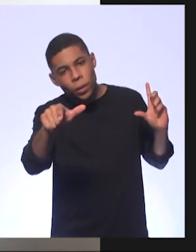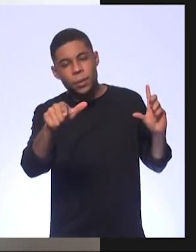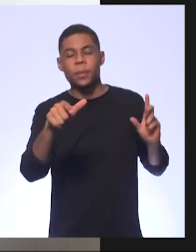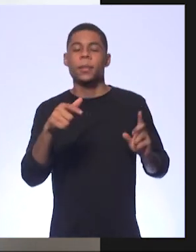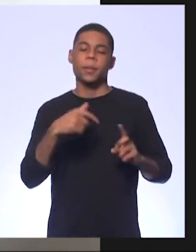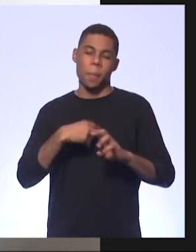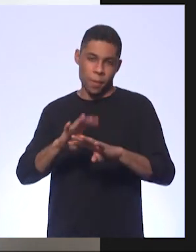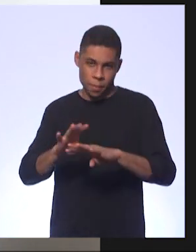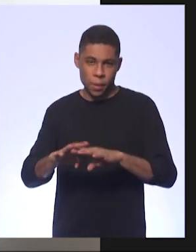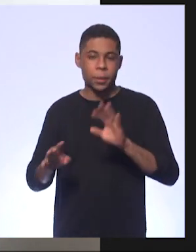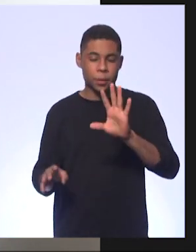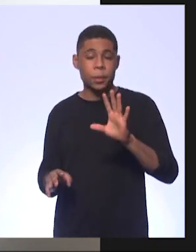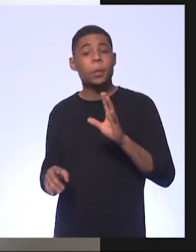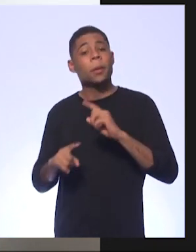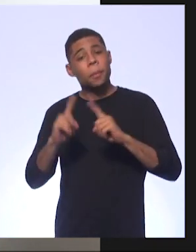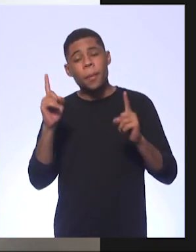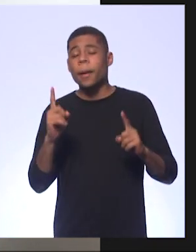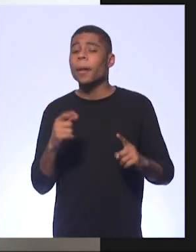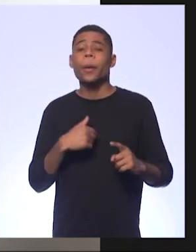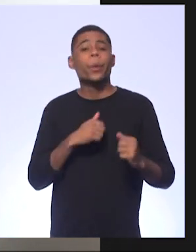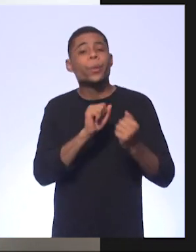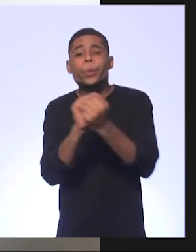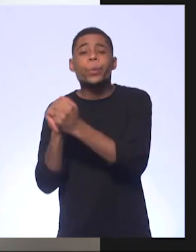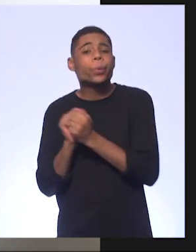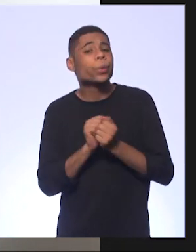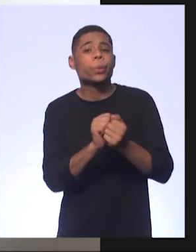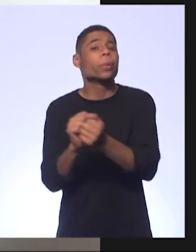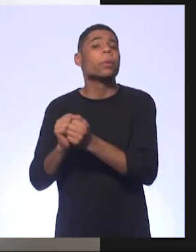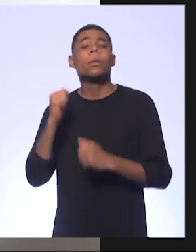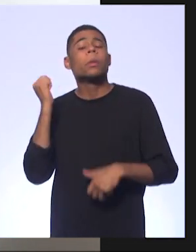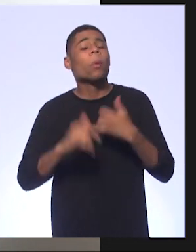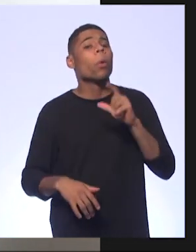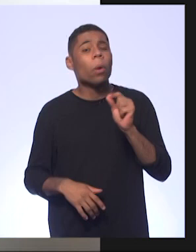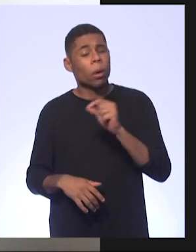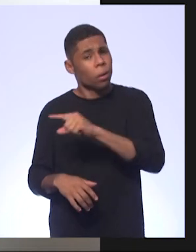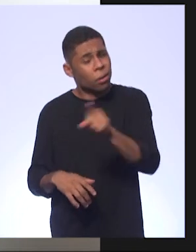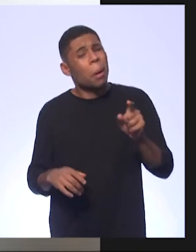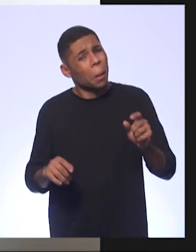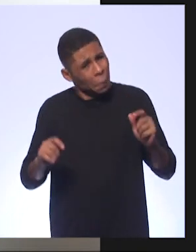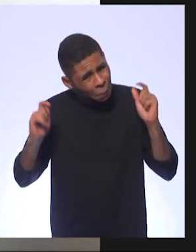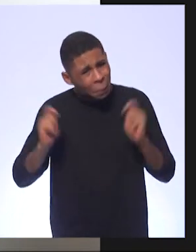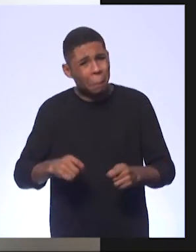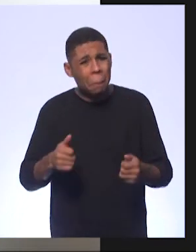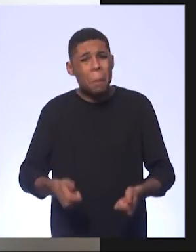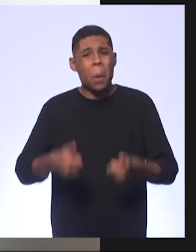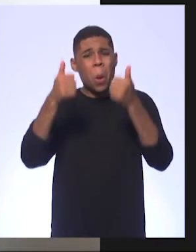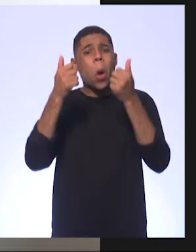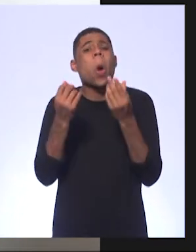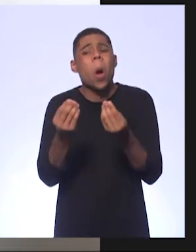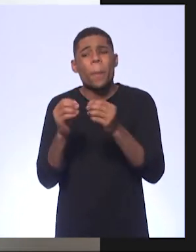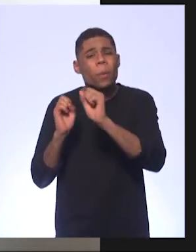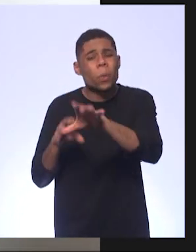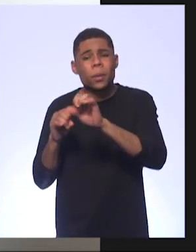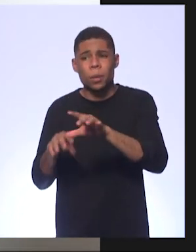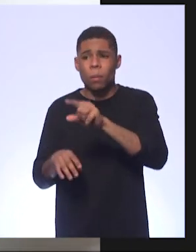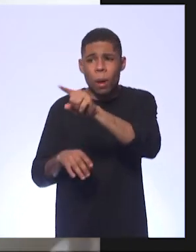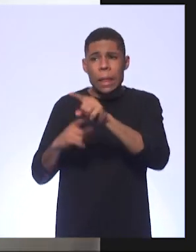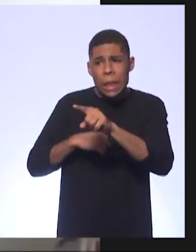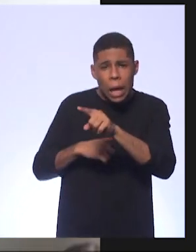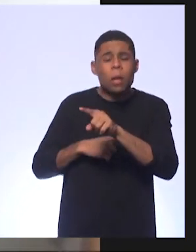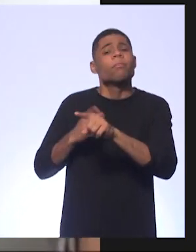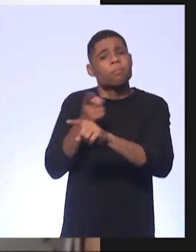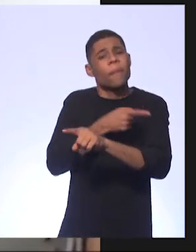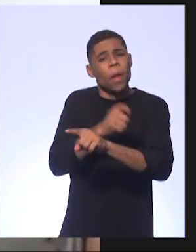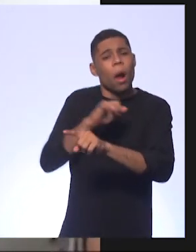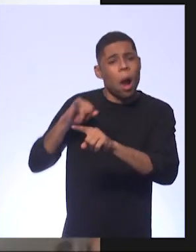Mas eu estou do lado de todo mundo dizendo, puxa, nós podemos ser melhor em termos educacionais com aquilo que temos.